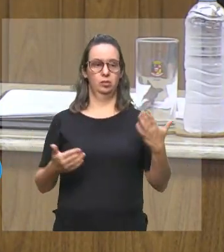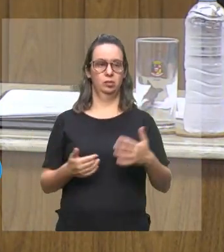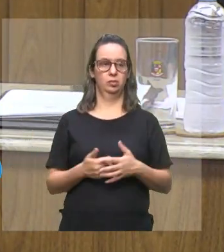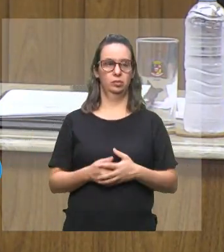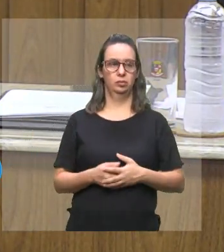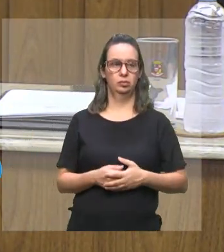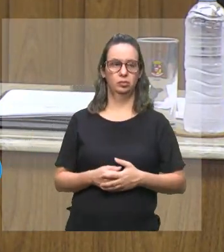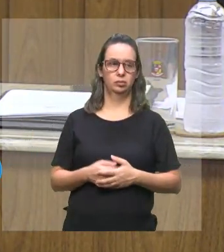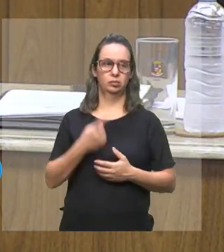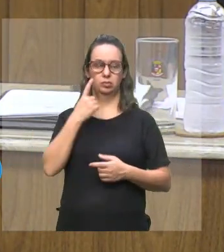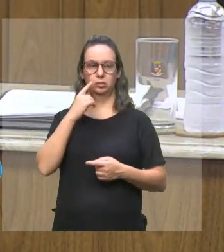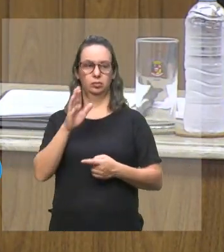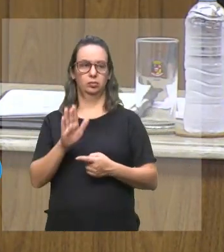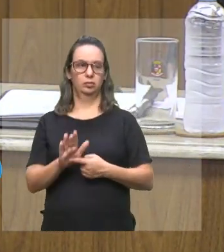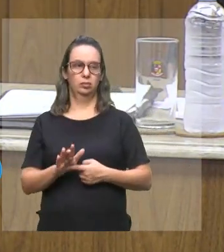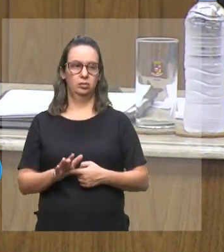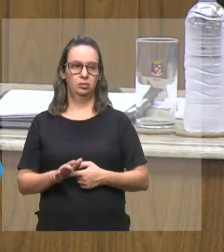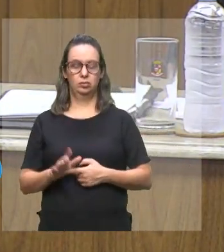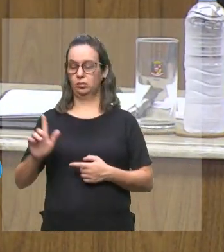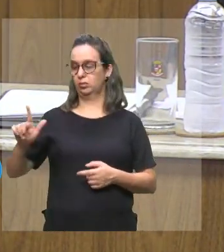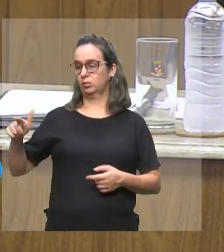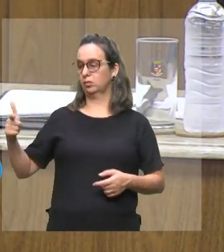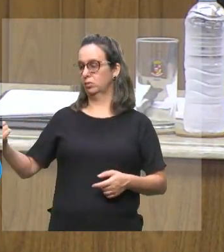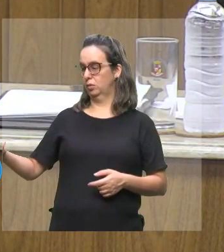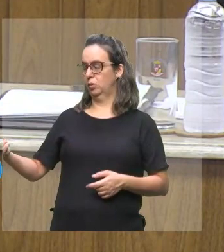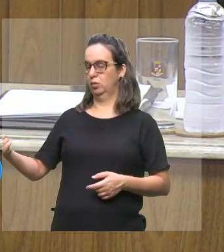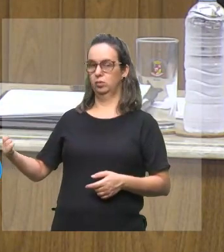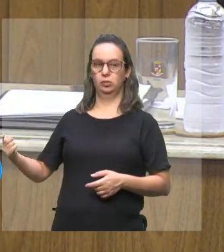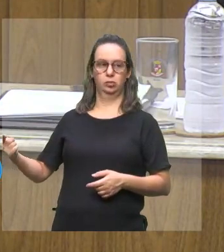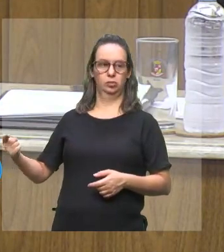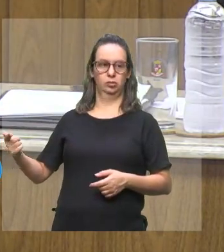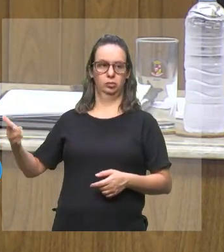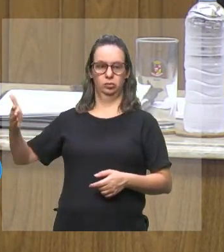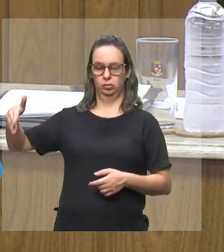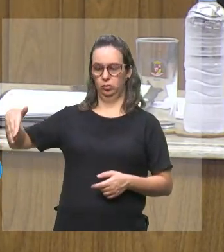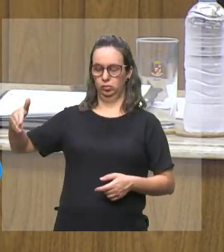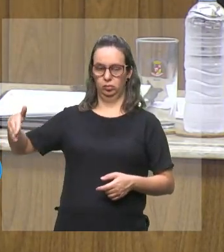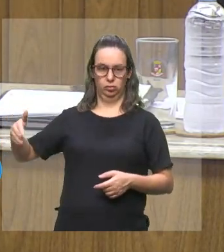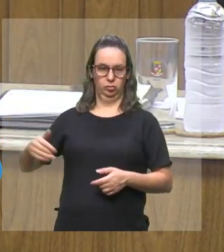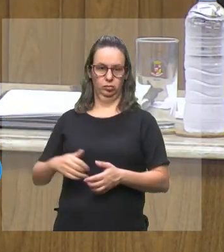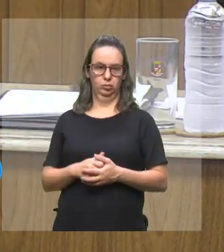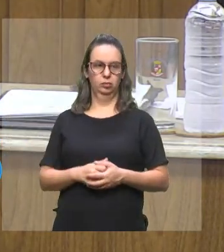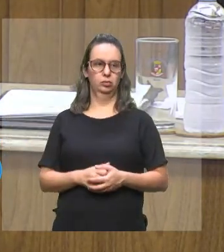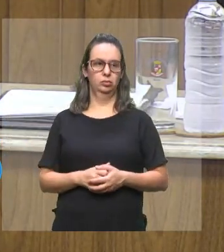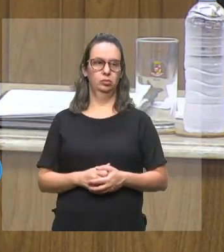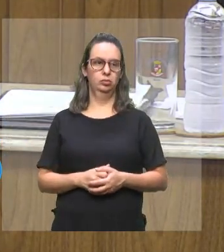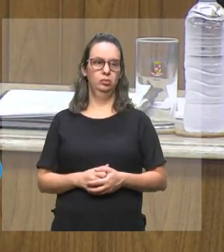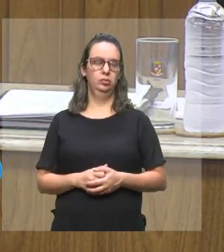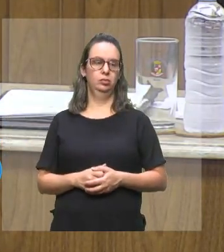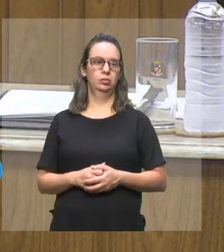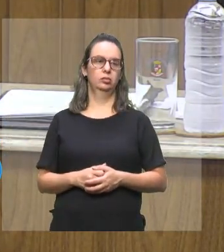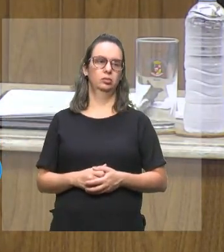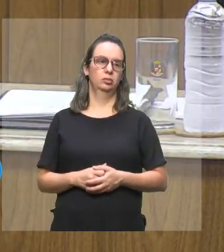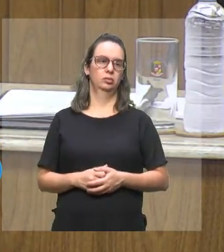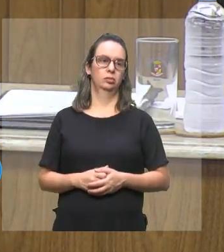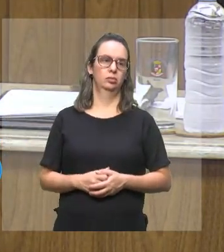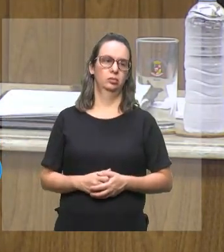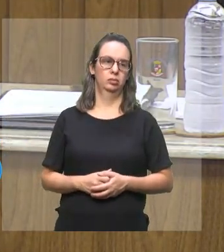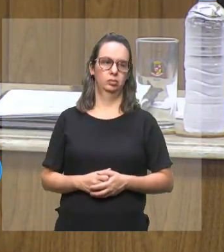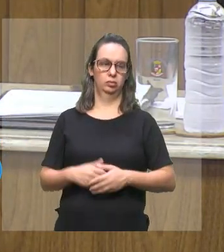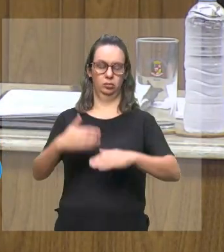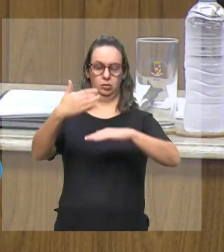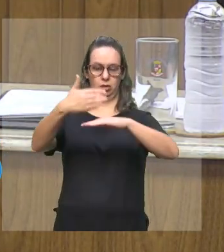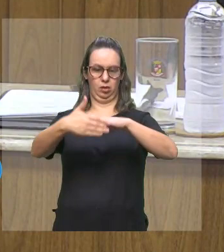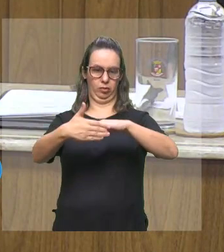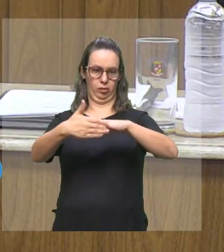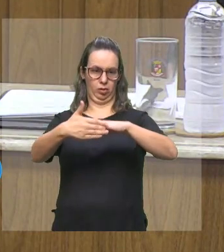bem cuidada. Só que no lado oposto, no lado do fundo do Parque das Águas, um